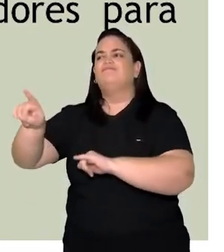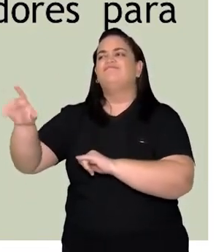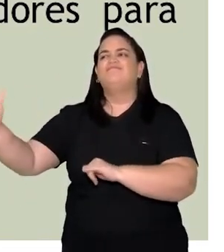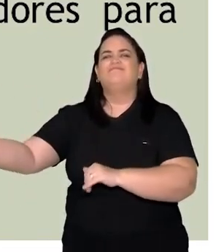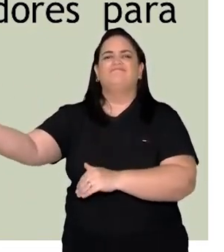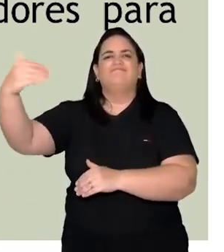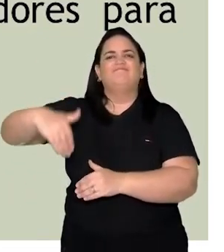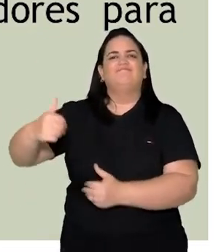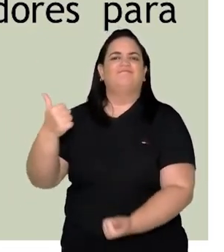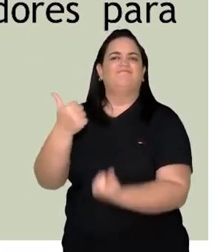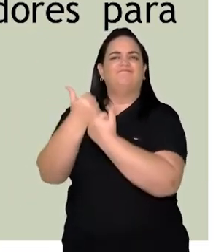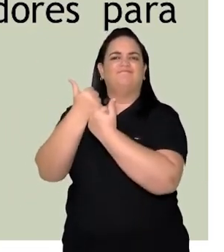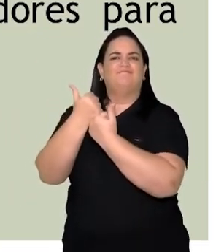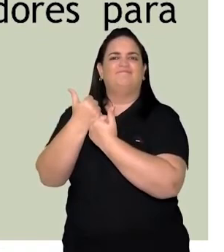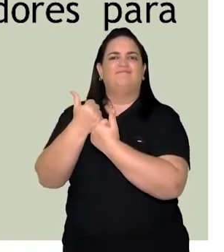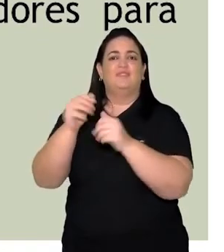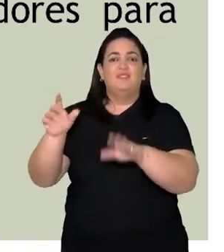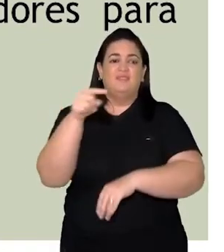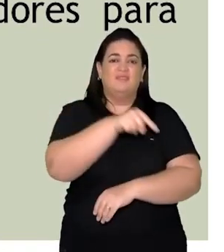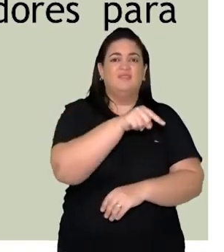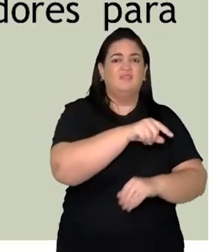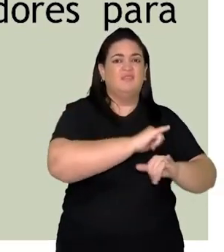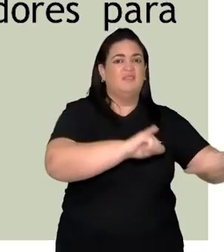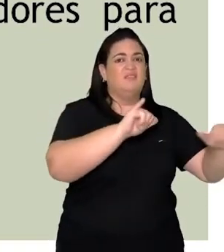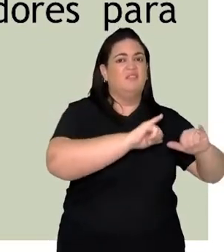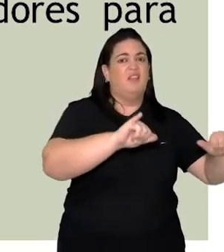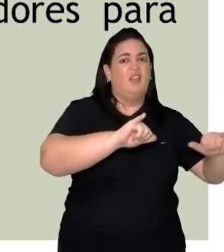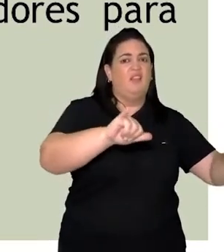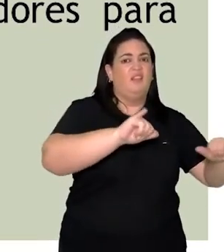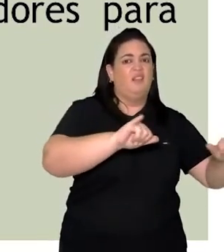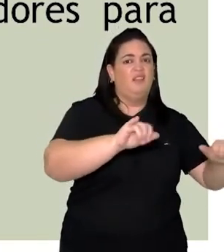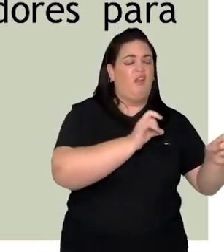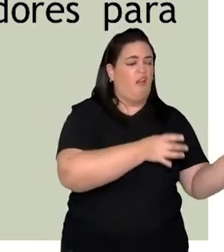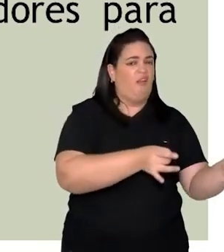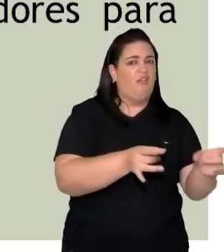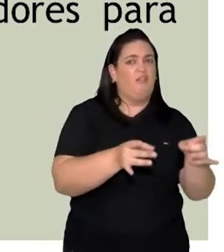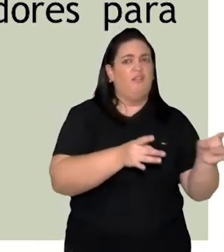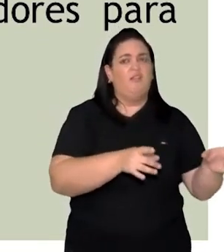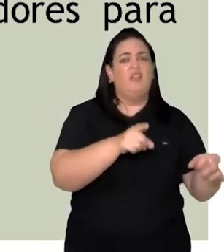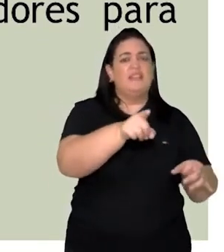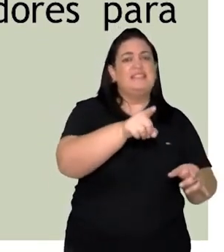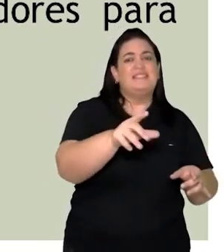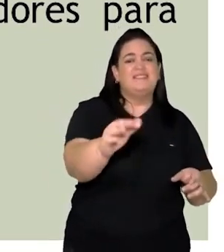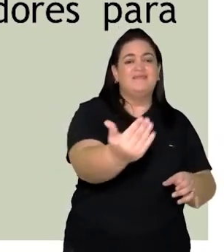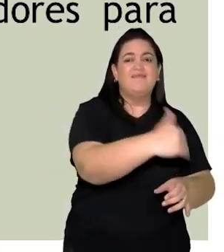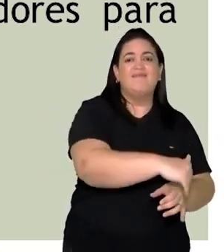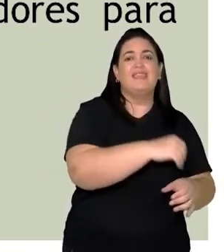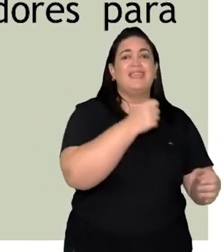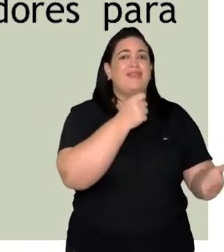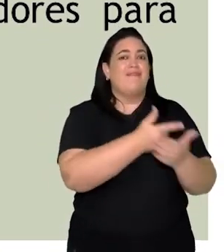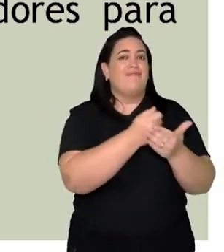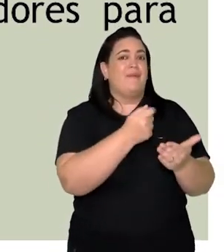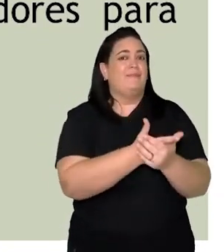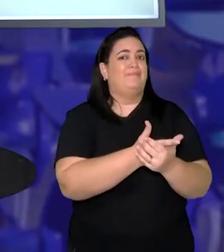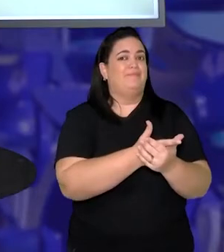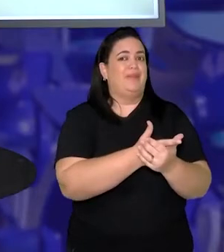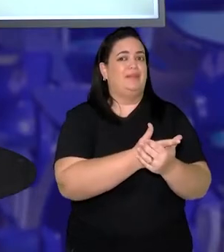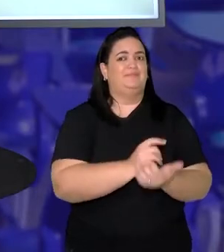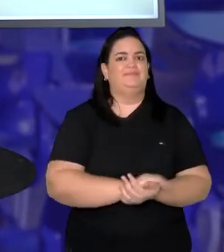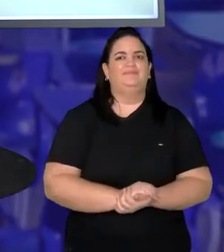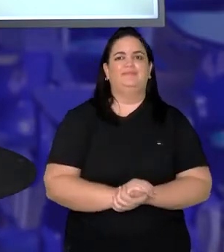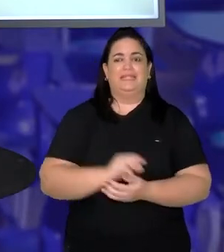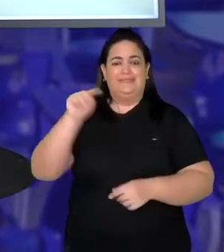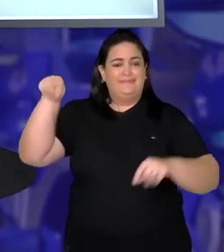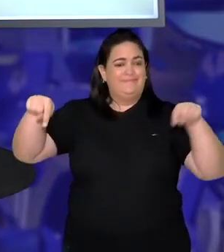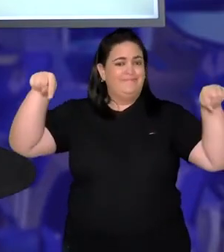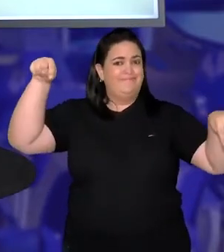os anúncios publicitários utilizam a publicidade para conquistar consumidores para um produto comercial. Percebam